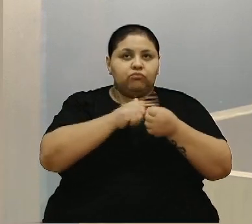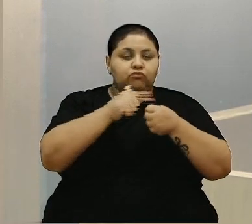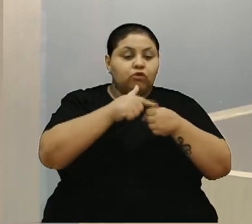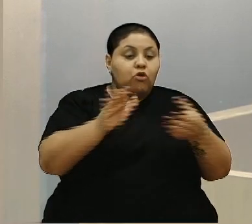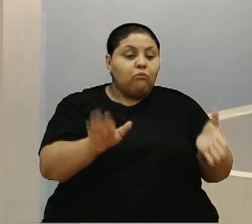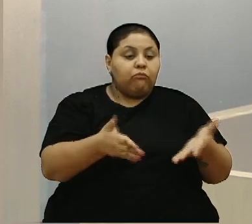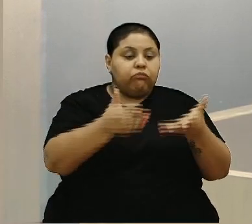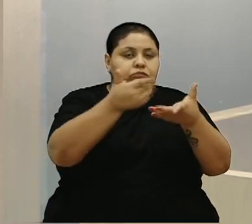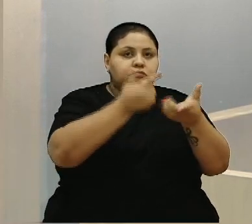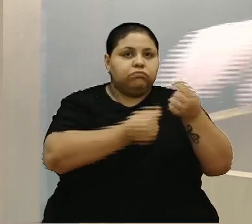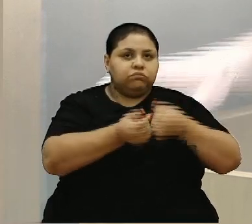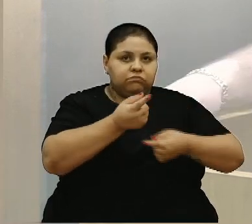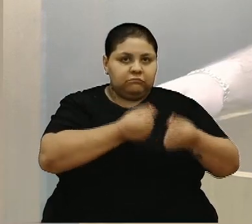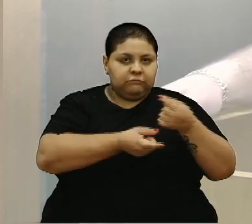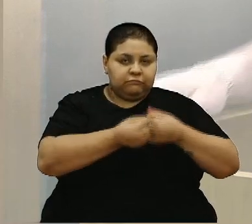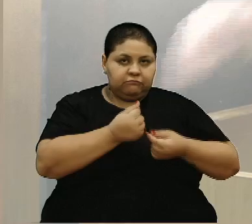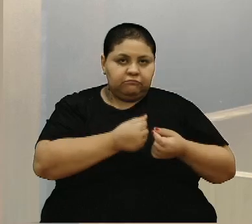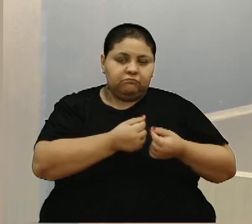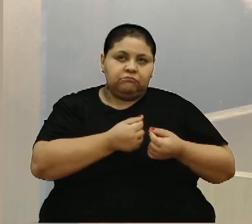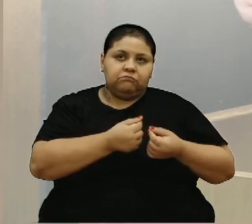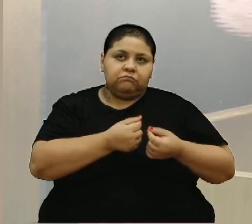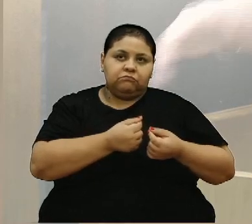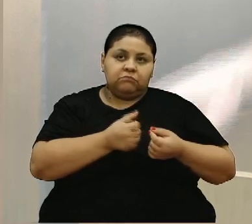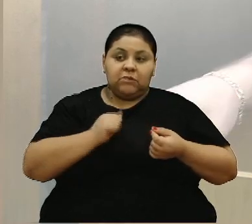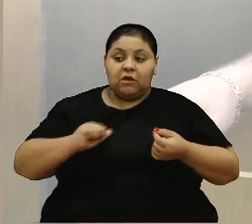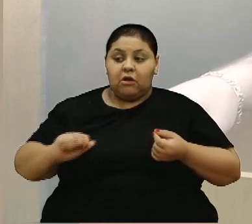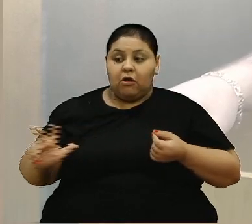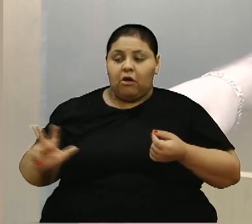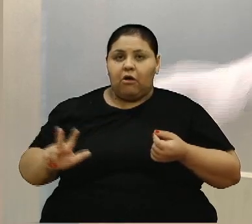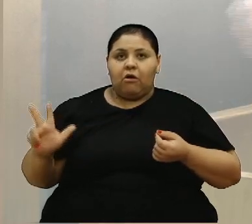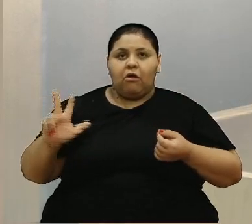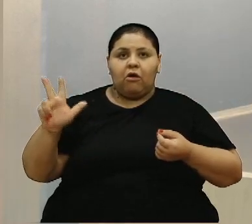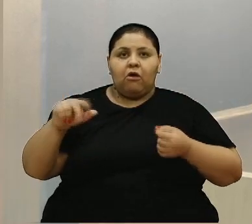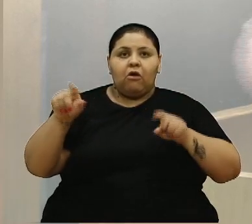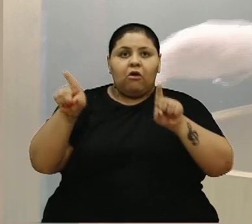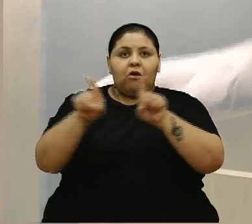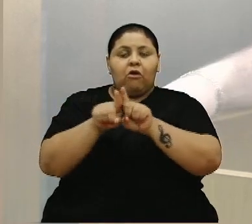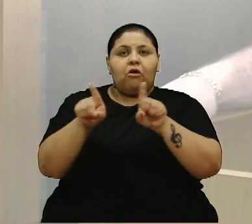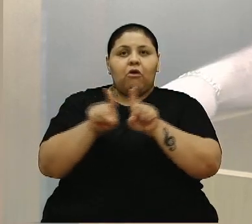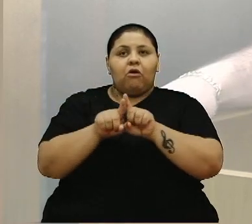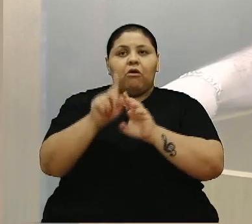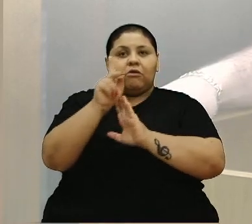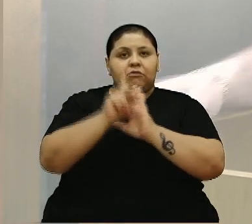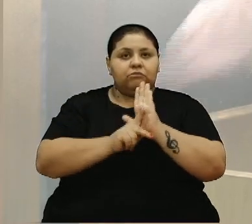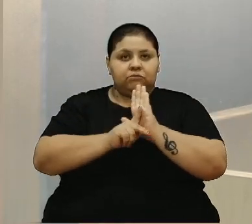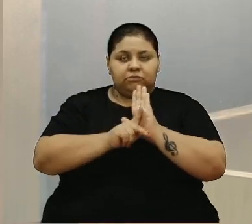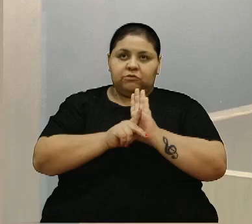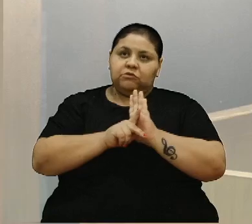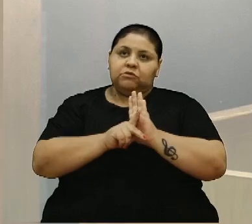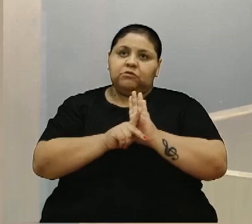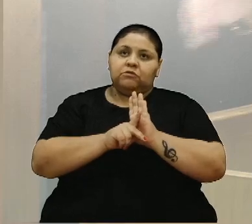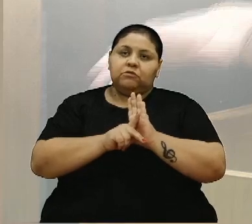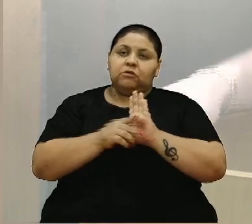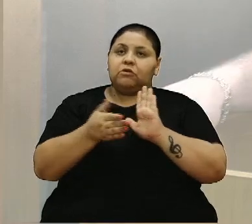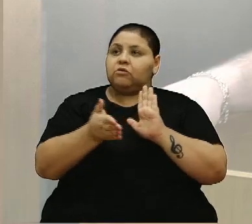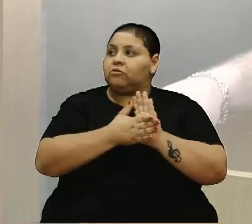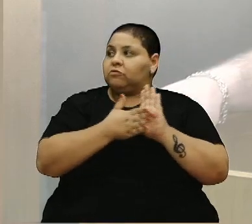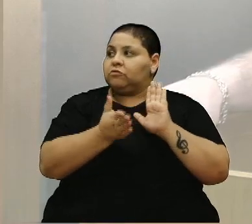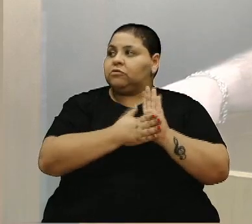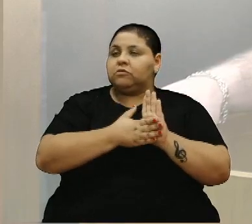a economia e que valoriza também esse nosso projeto, que foi proposto